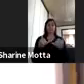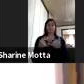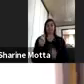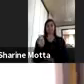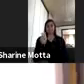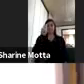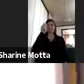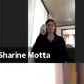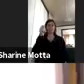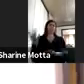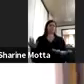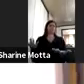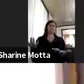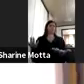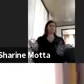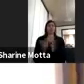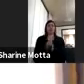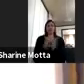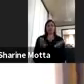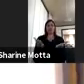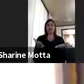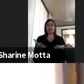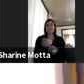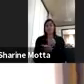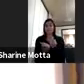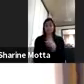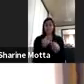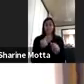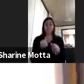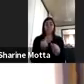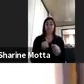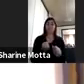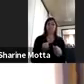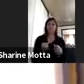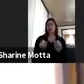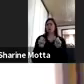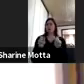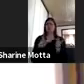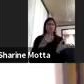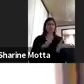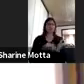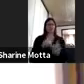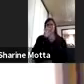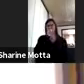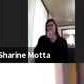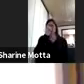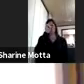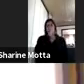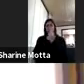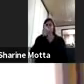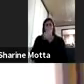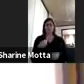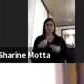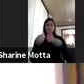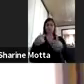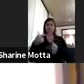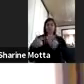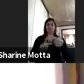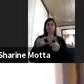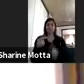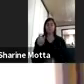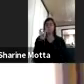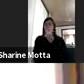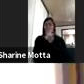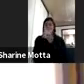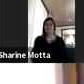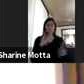né? Mágica. Então se eu acabar com o final de semana, vai surgir emprego? É óbvio que não. Isso não tem nenhuma correlação. Só